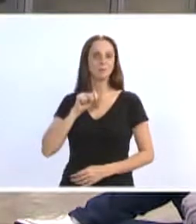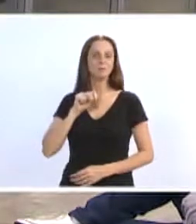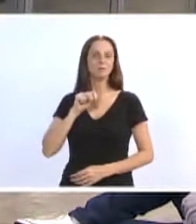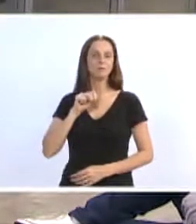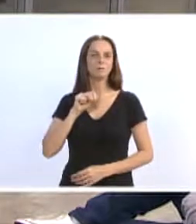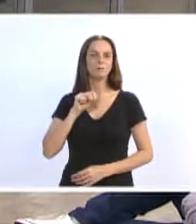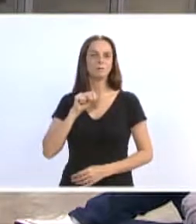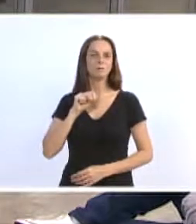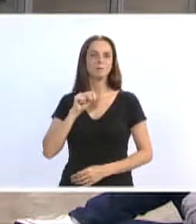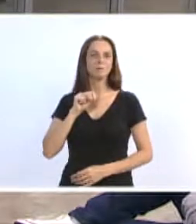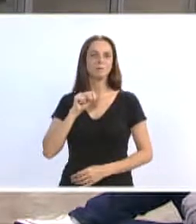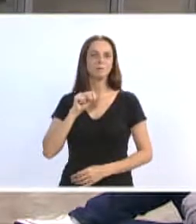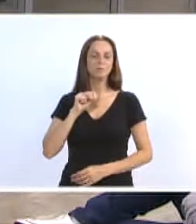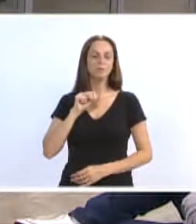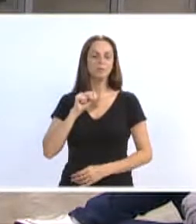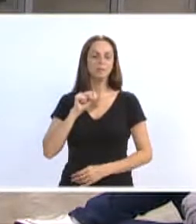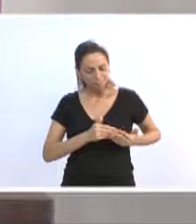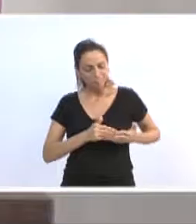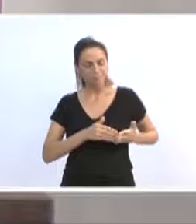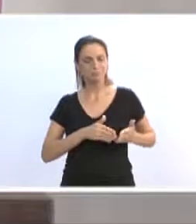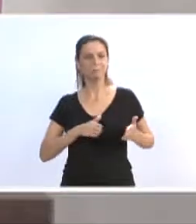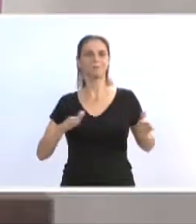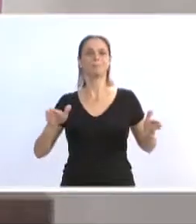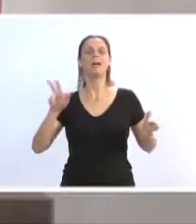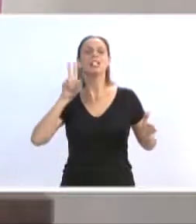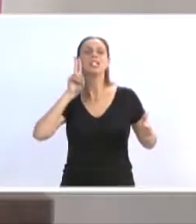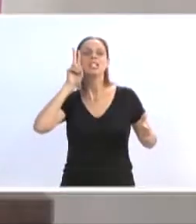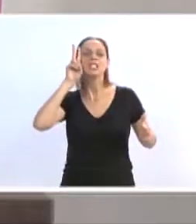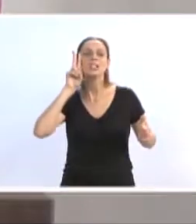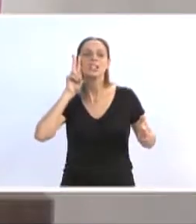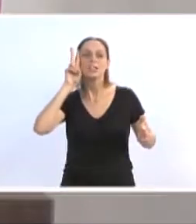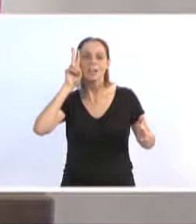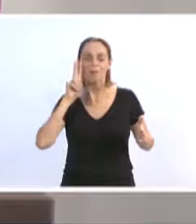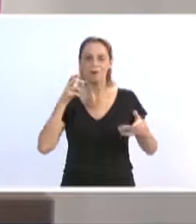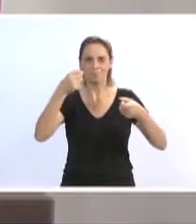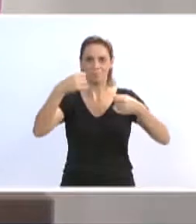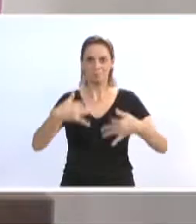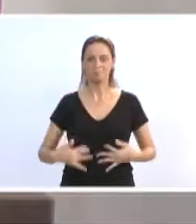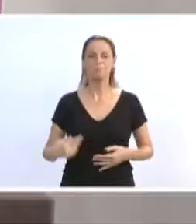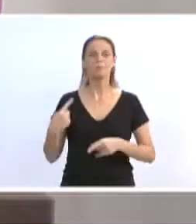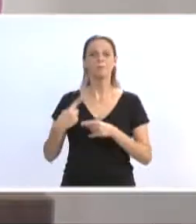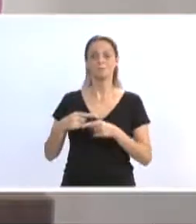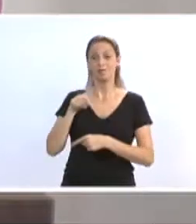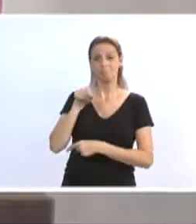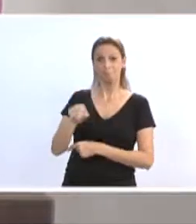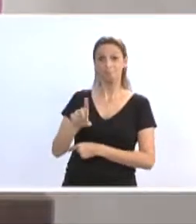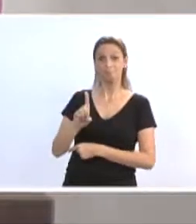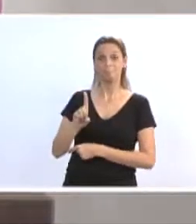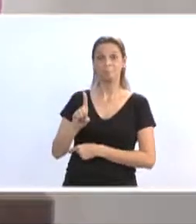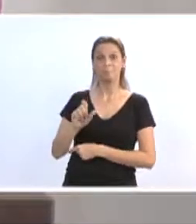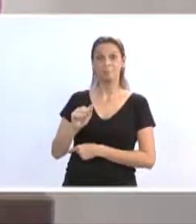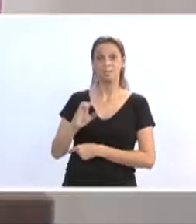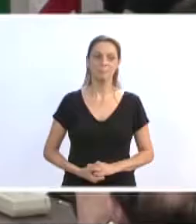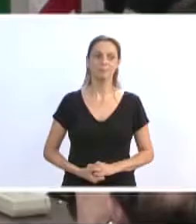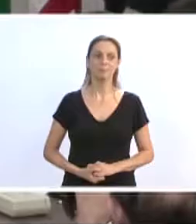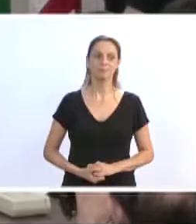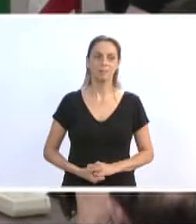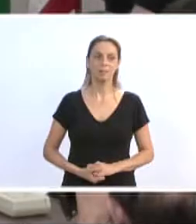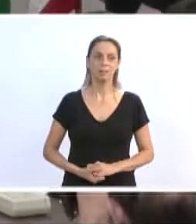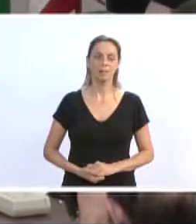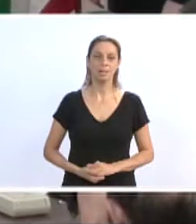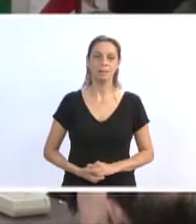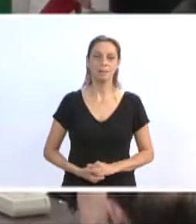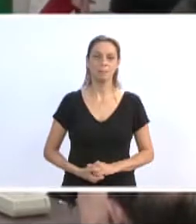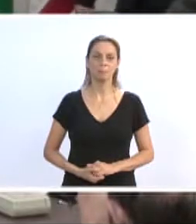a FURB, foi homenageada de várias maneiras. O vereador Ricardo Alba homenageou o diretório acadêmico Clóvis Bevilacqua,